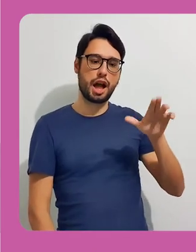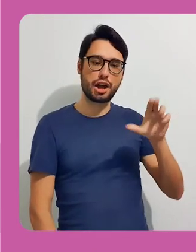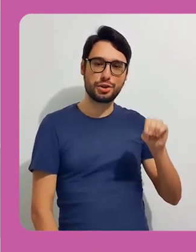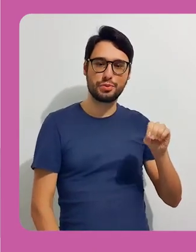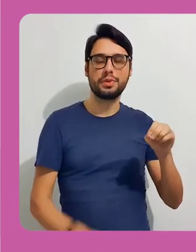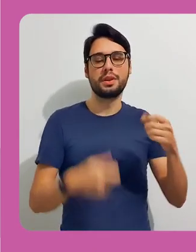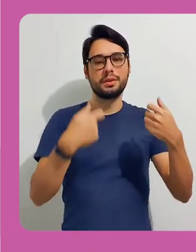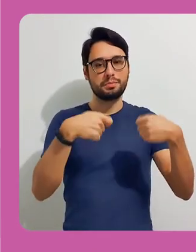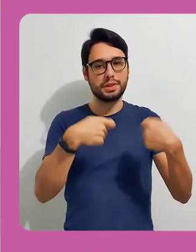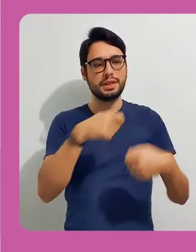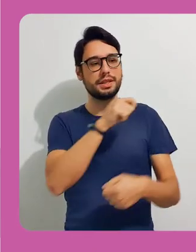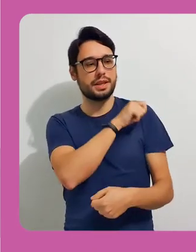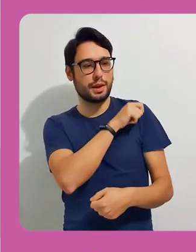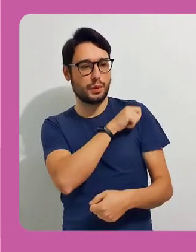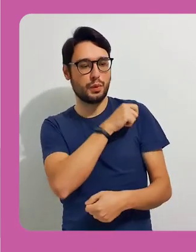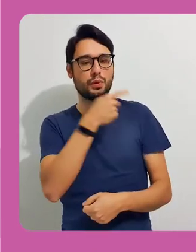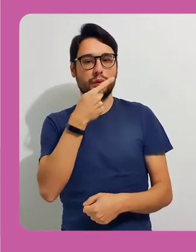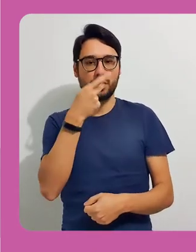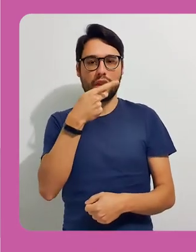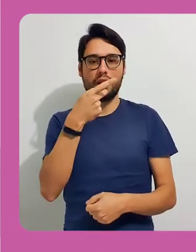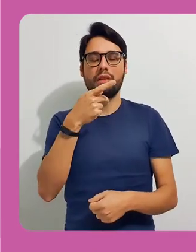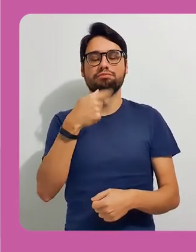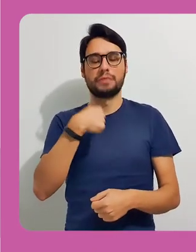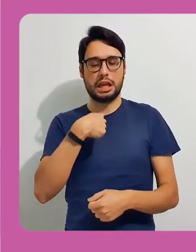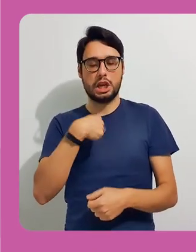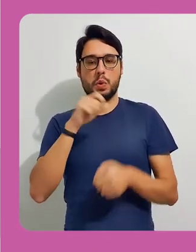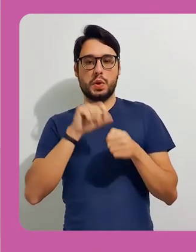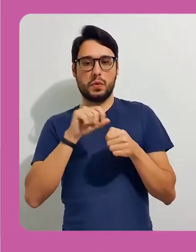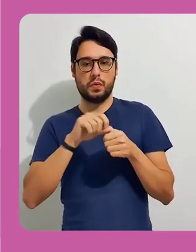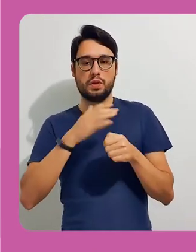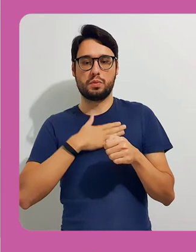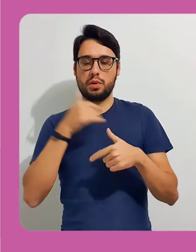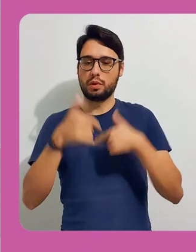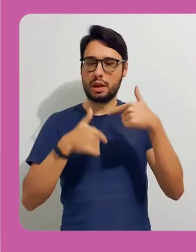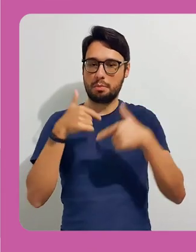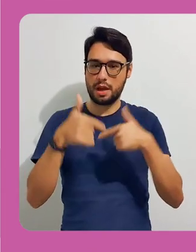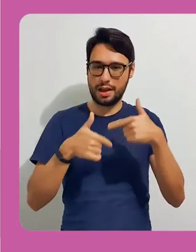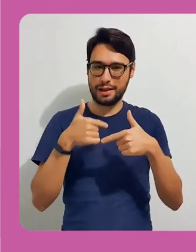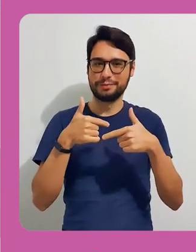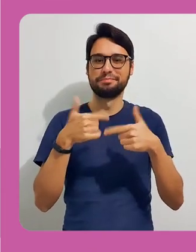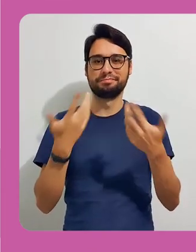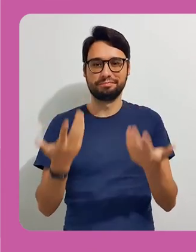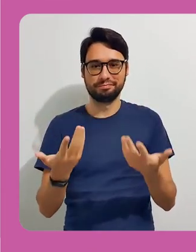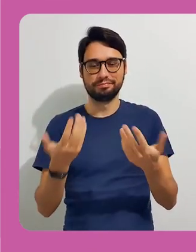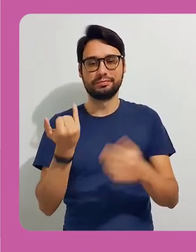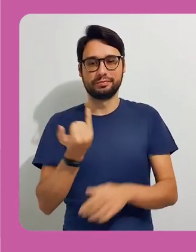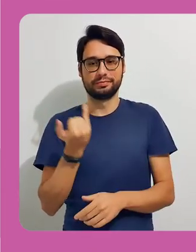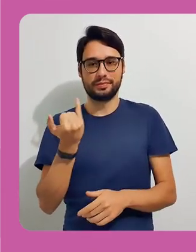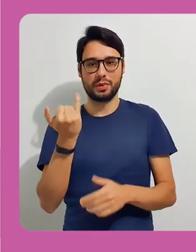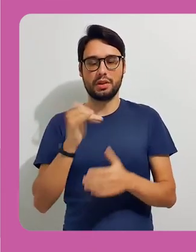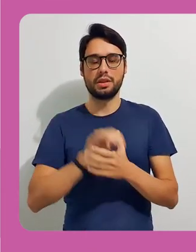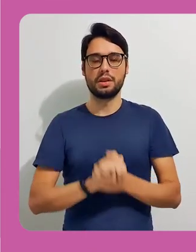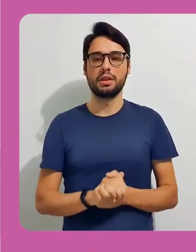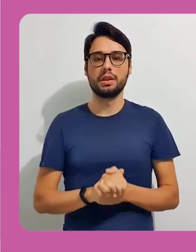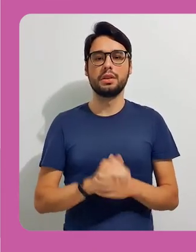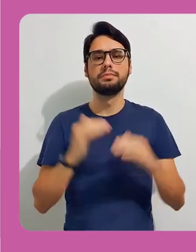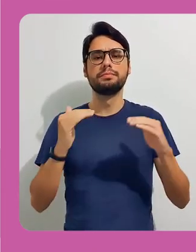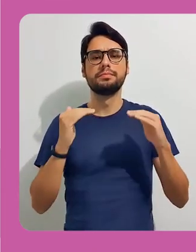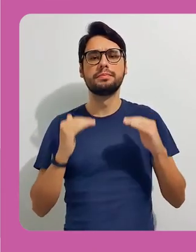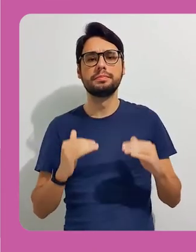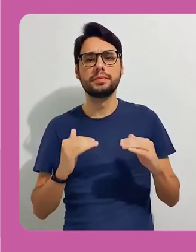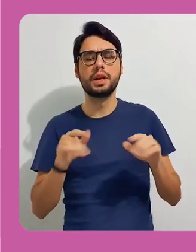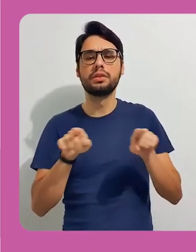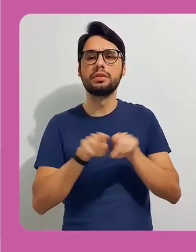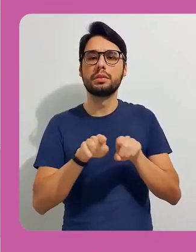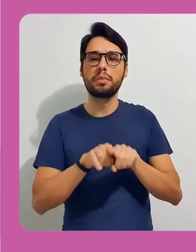falaremos sobre exigir a seguinte declaração de plágio então aparece uma opção lá para o aluno marcar e falar que olha eu que fiz esse trabalho